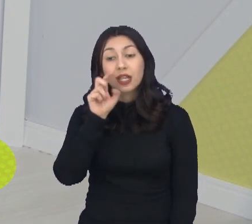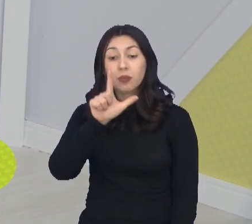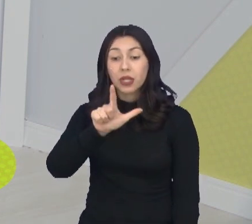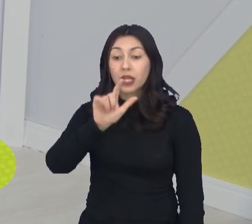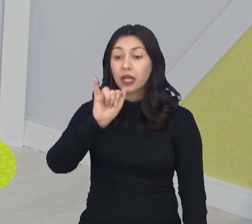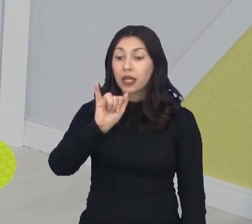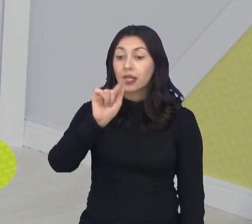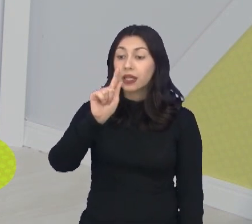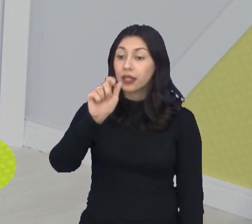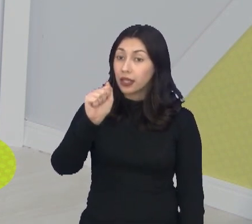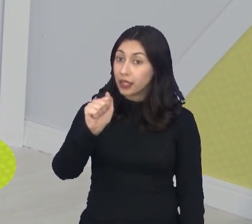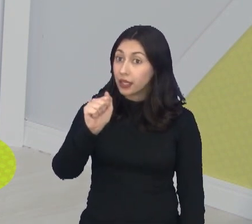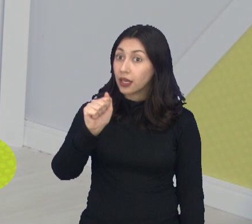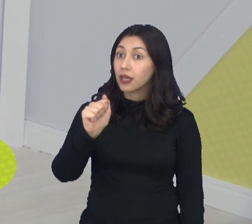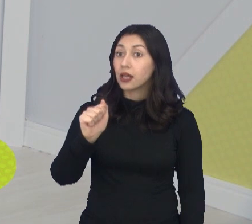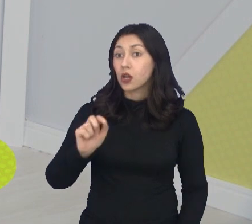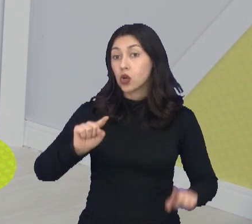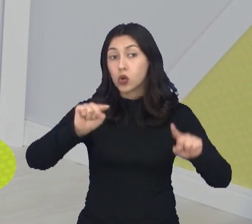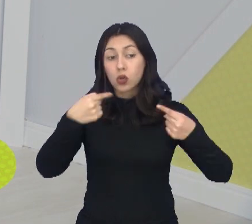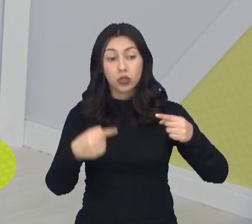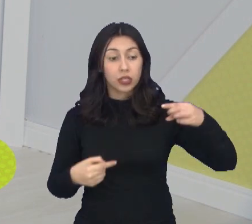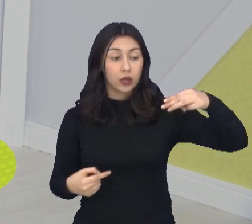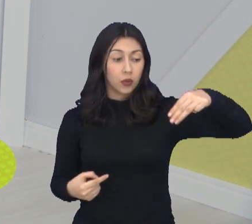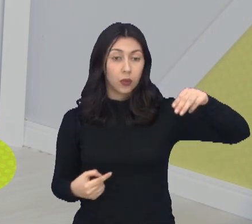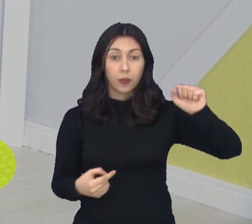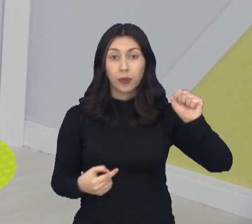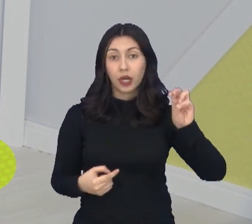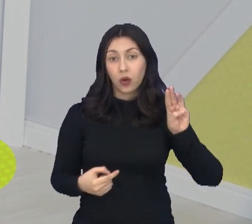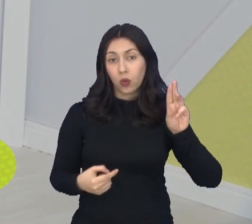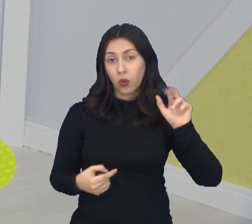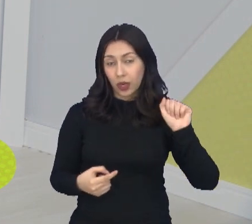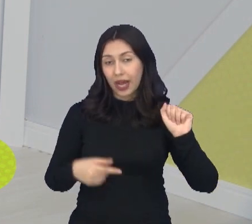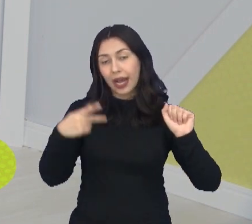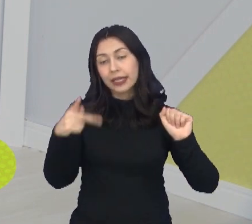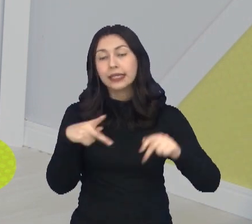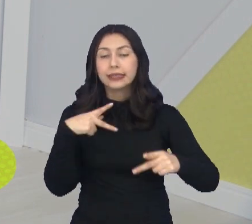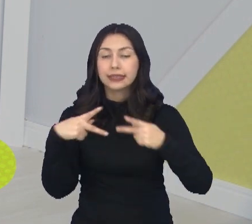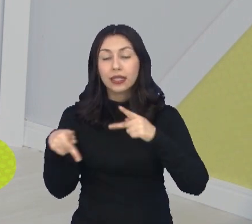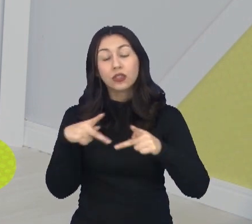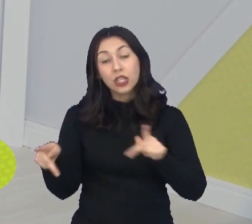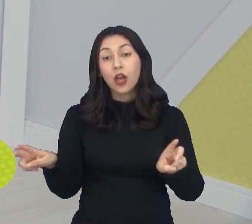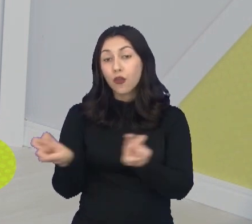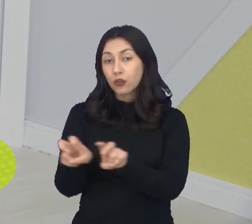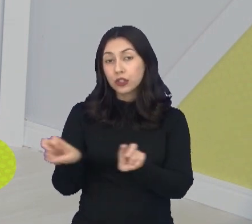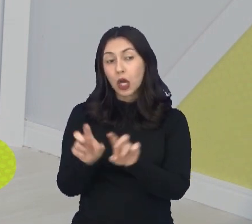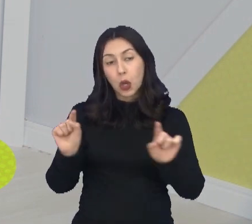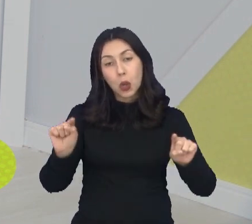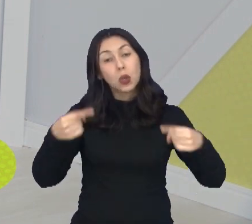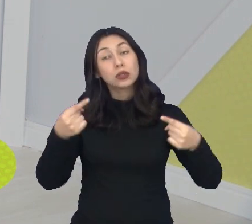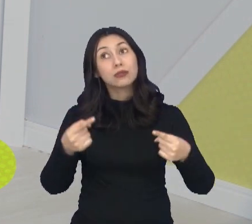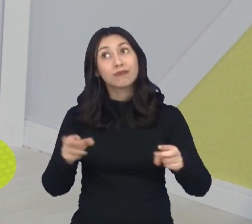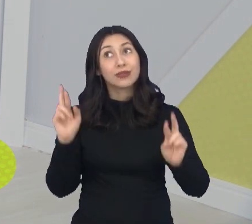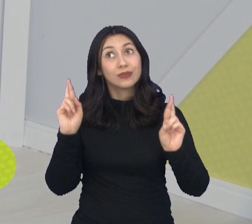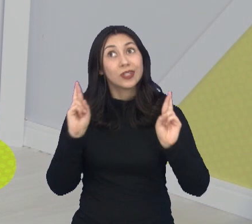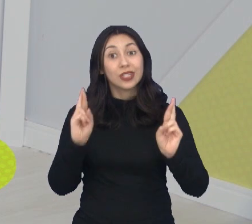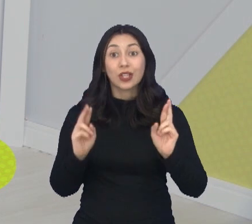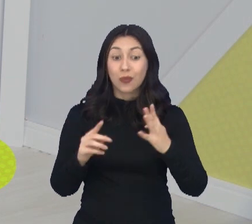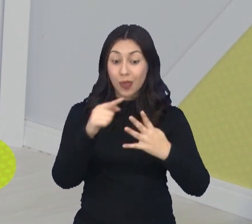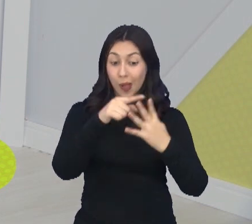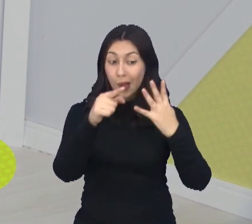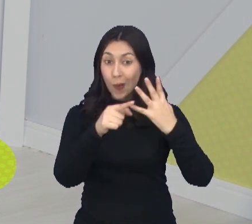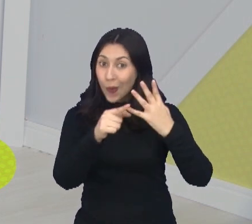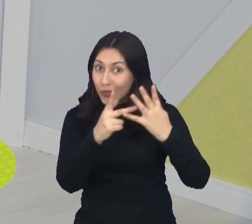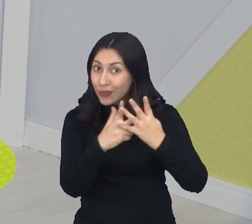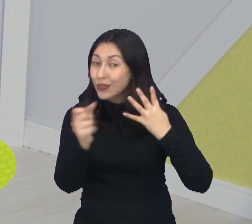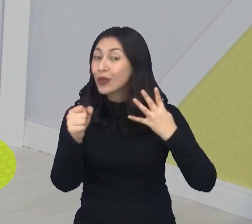Paulista, enfrentando o Barão de Mauá, novamente aqui no ginásio do Tênis Clube, torcendo, quem sabe, para a 4ª vitória da equipe do São José